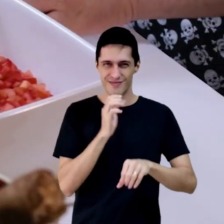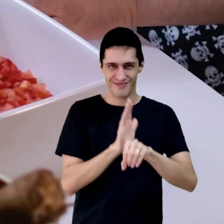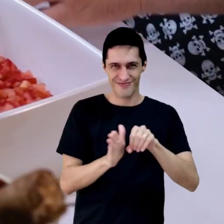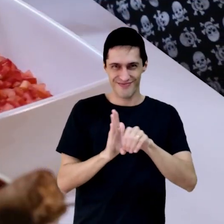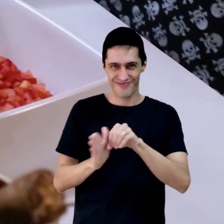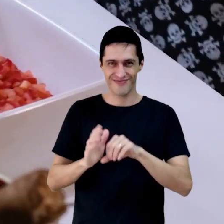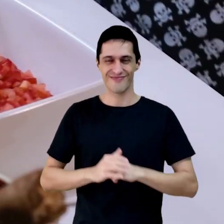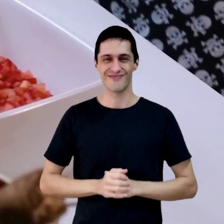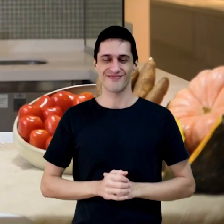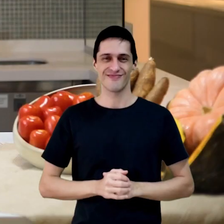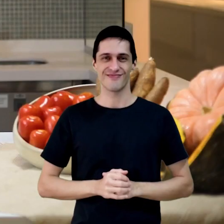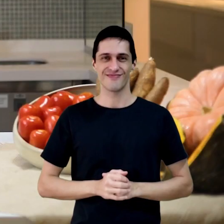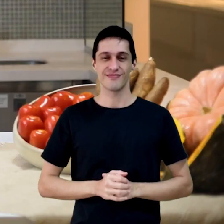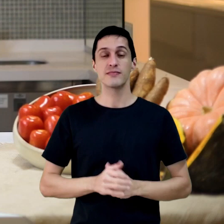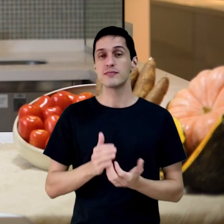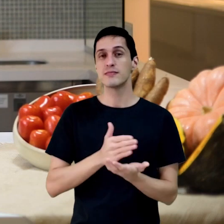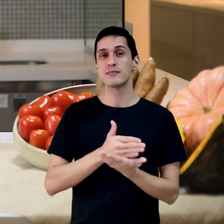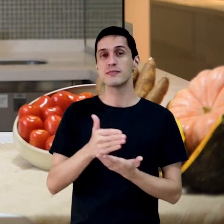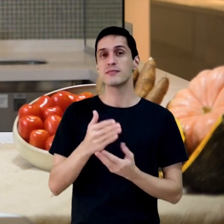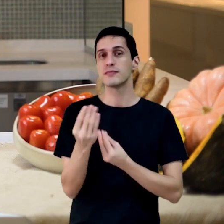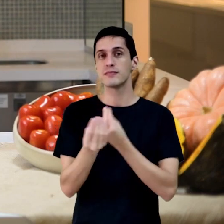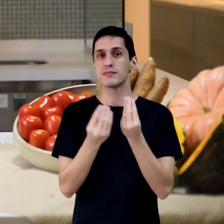ó,